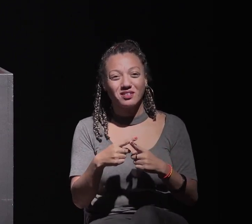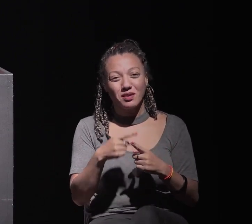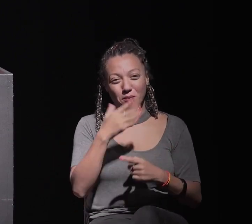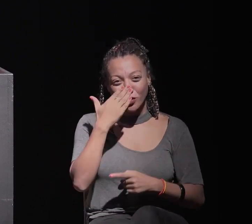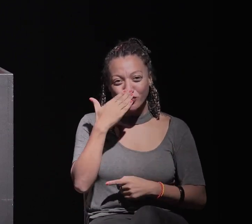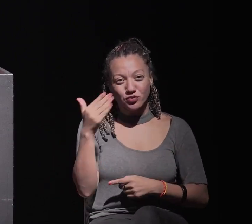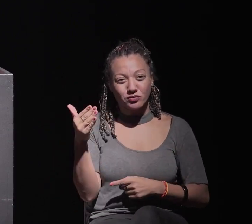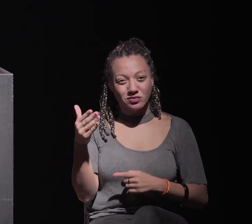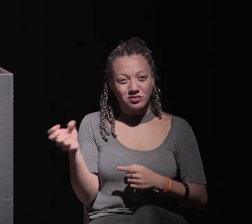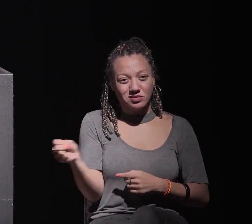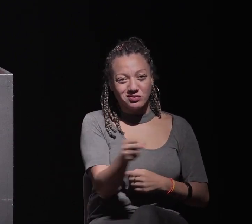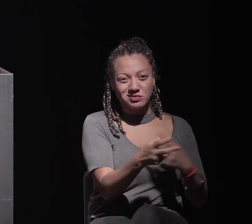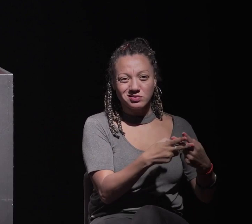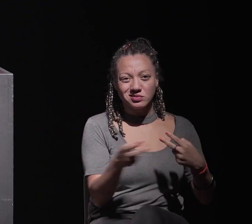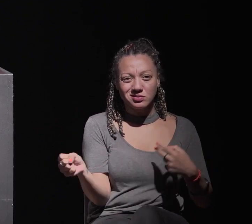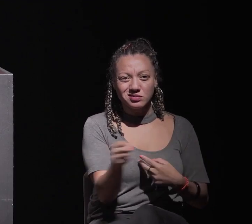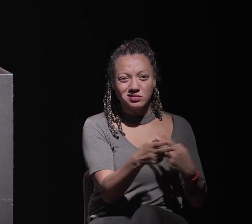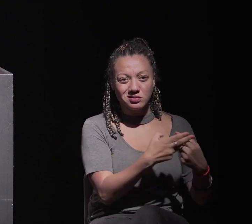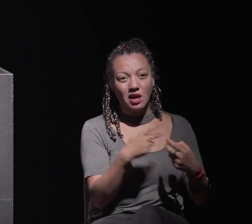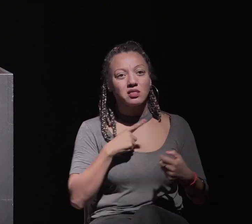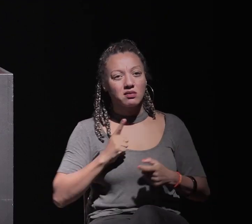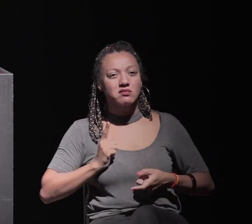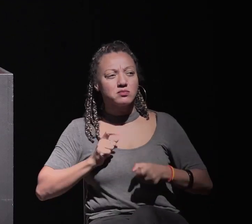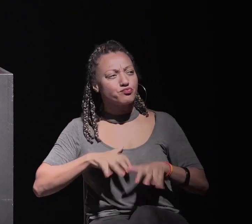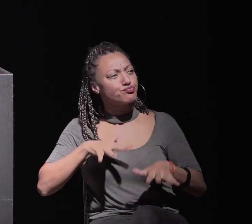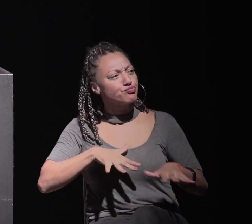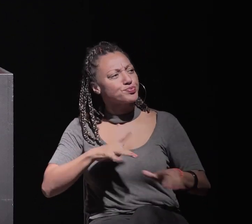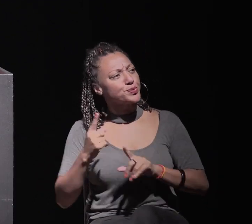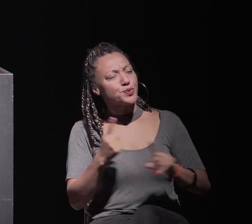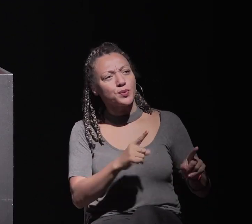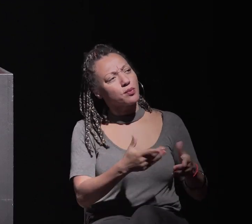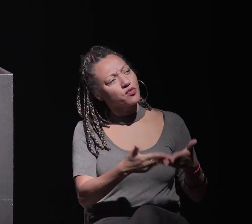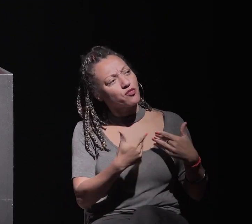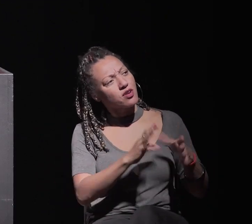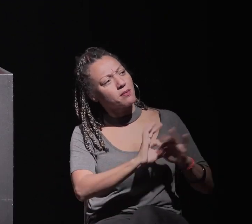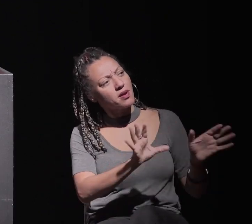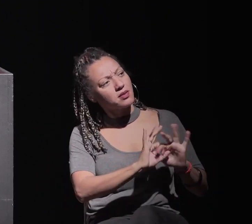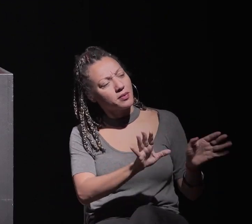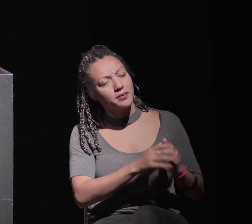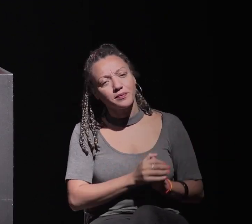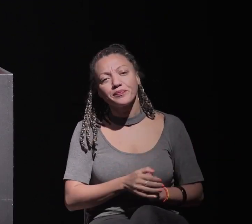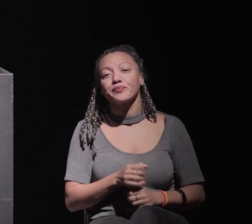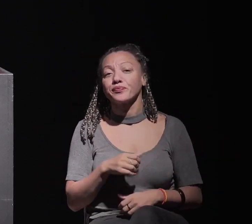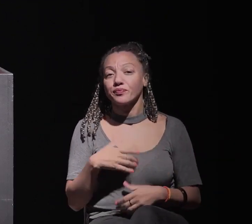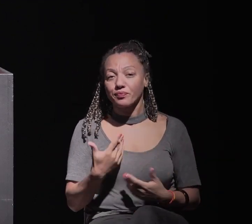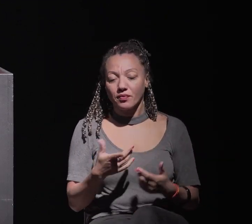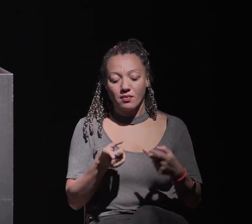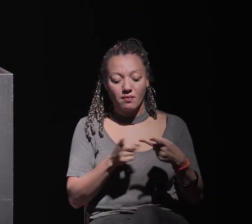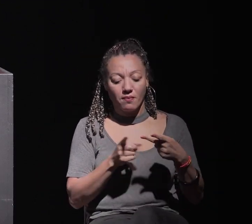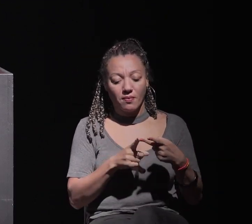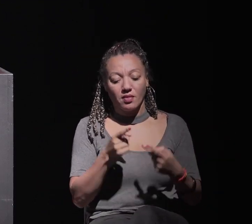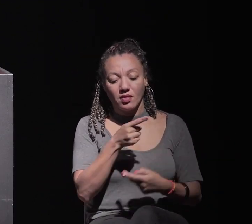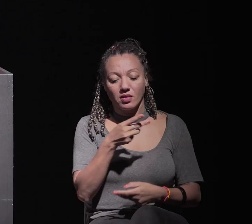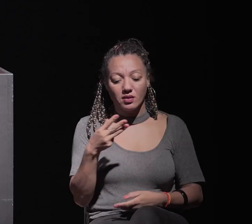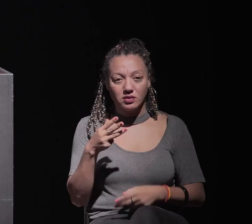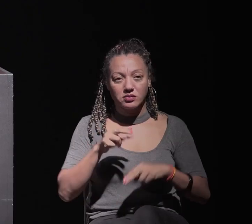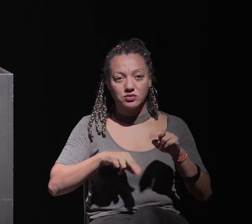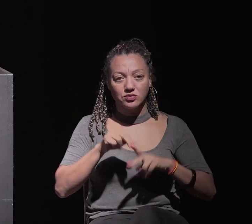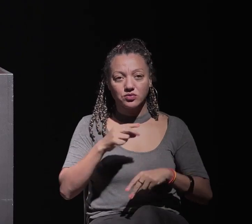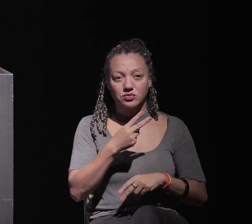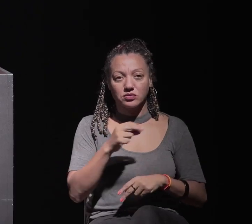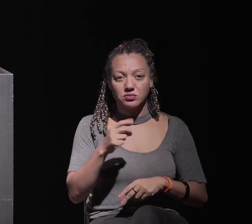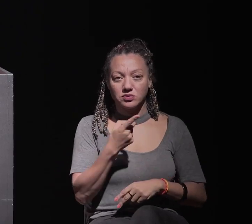né? 13 de junho de 2013, 2013, é isso, gente? 13 de junho de 2013,